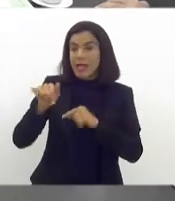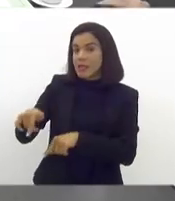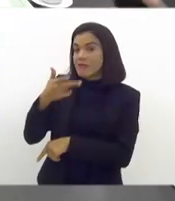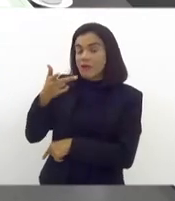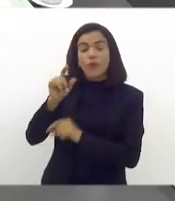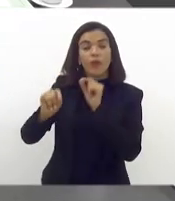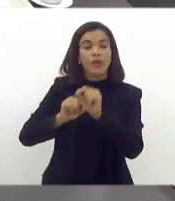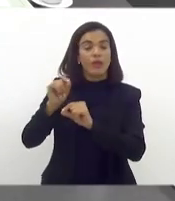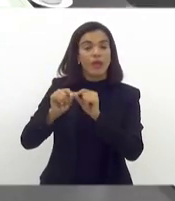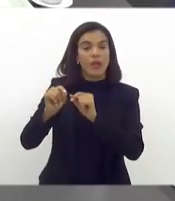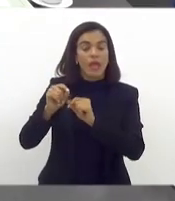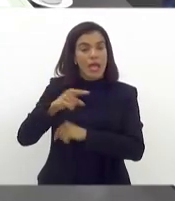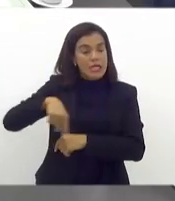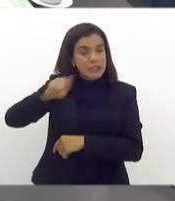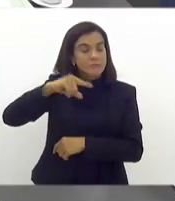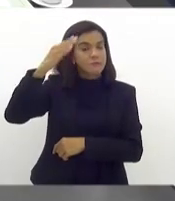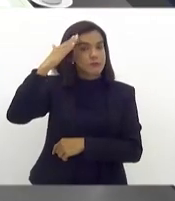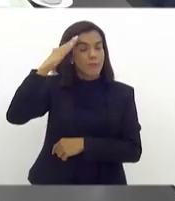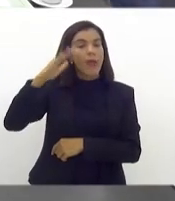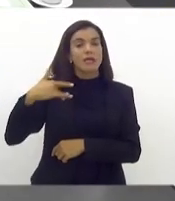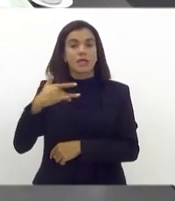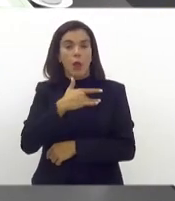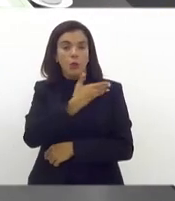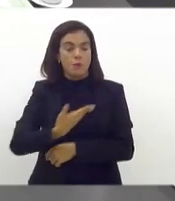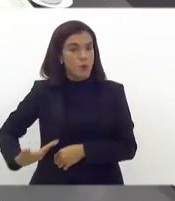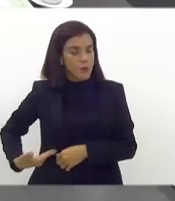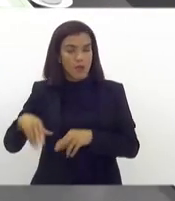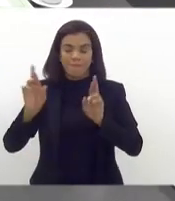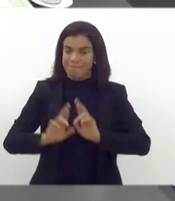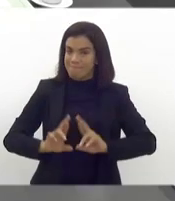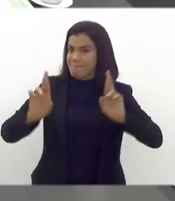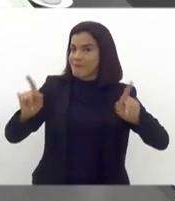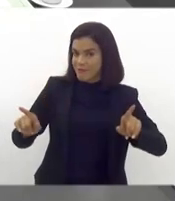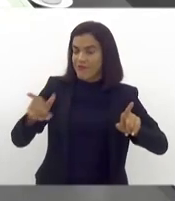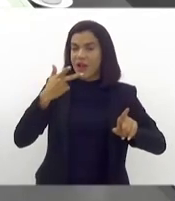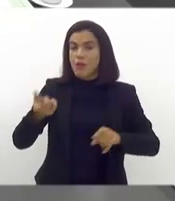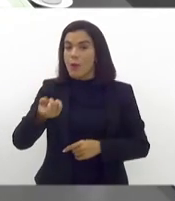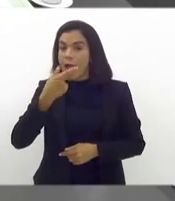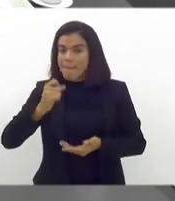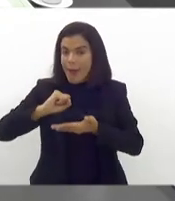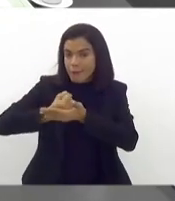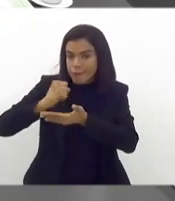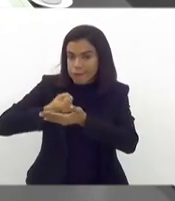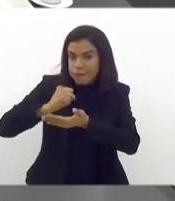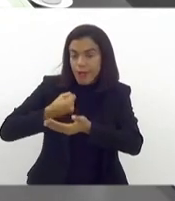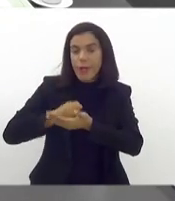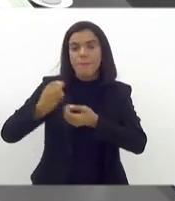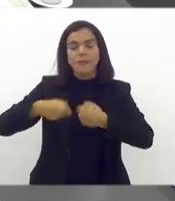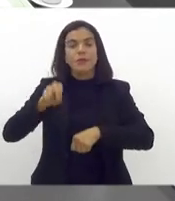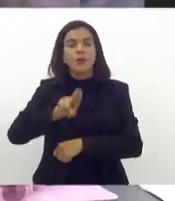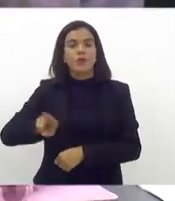isso é importante que as pessoas saibam. É que saúde são pública e coisas ponto final. Absolutamente diferentes. Nós estamos falando de um medicamento que precisa ser